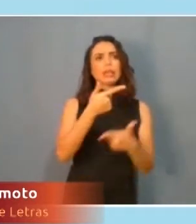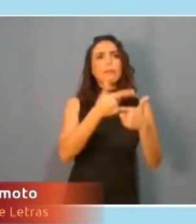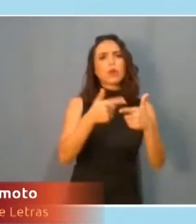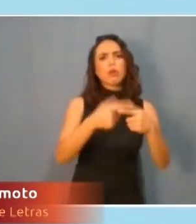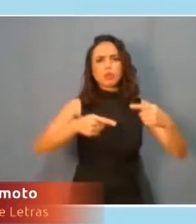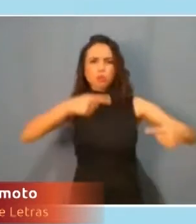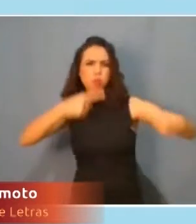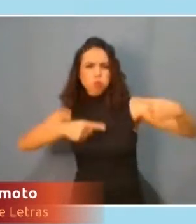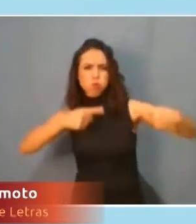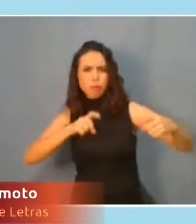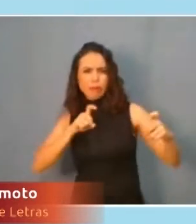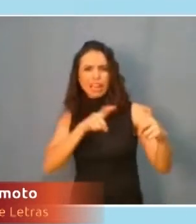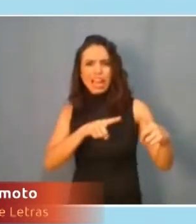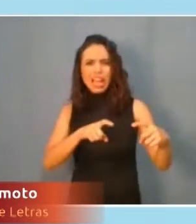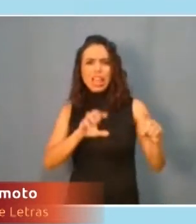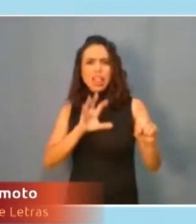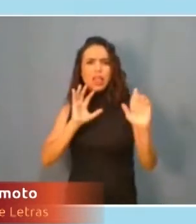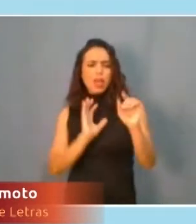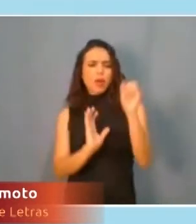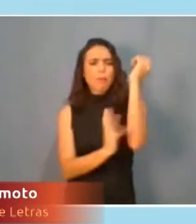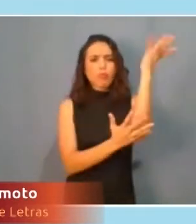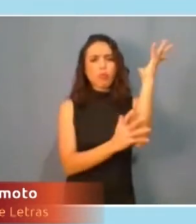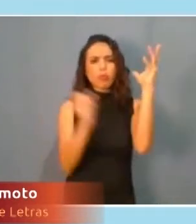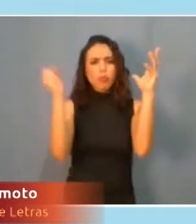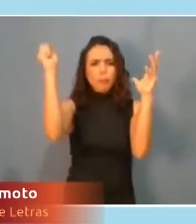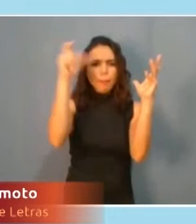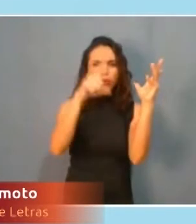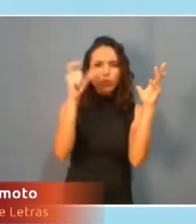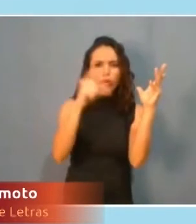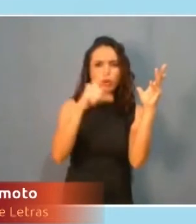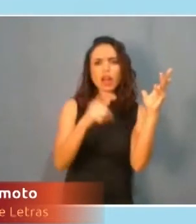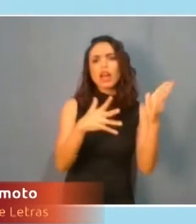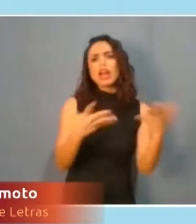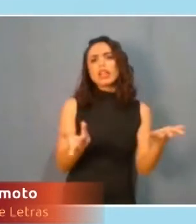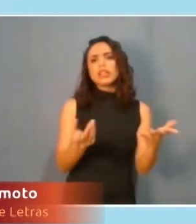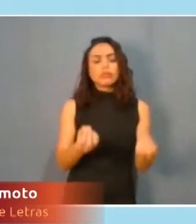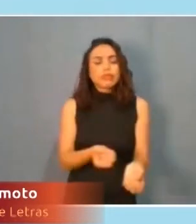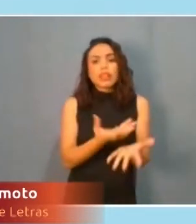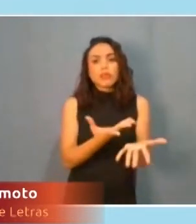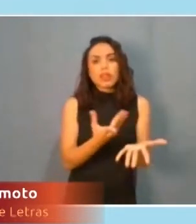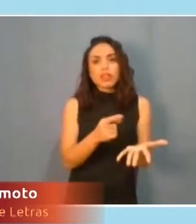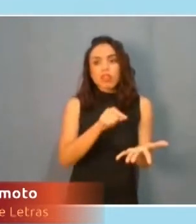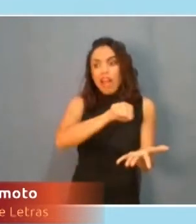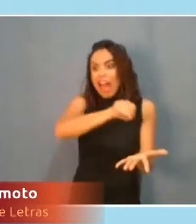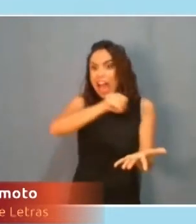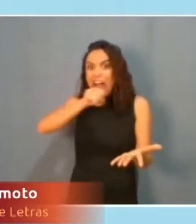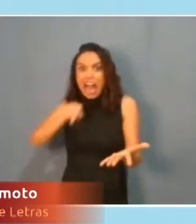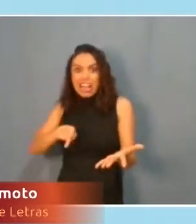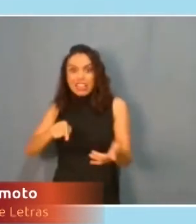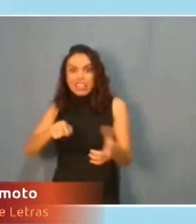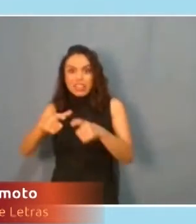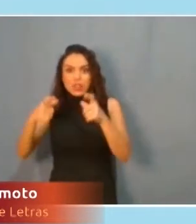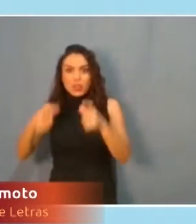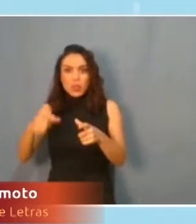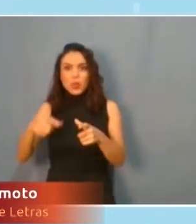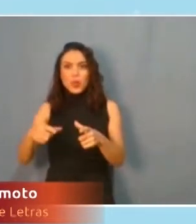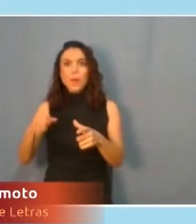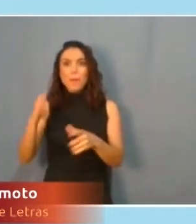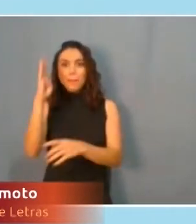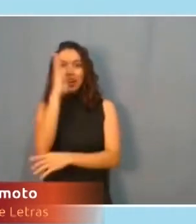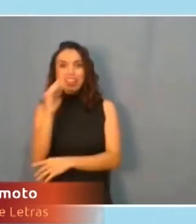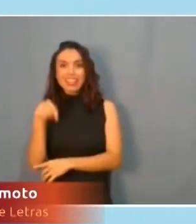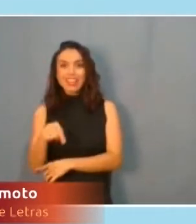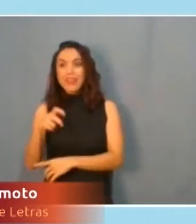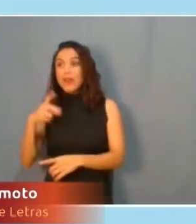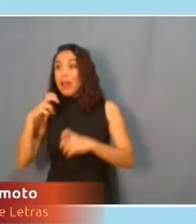climáticos, e eles não têm alimentos para a população. O caso do Brasil é muito mais vergonhoso. Por quê? Porque o Brasil é um